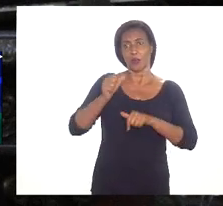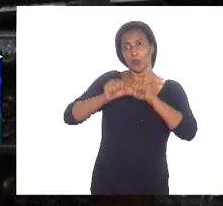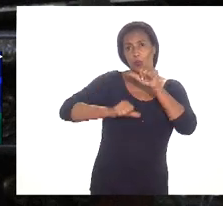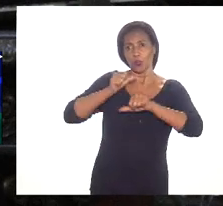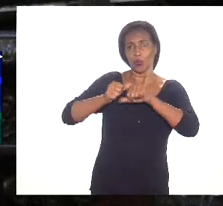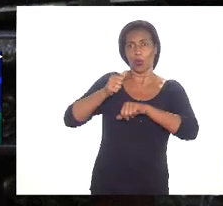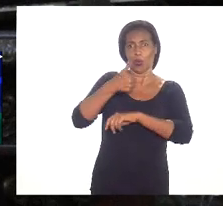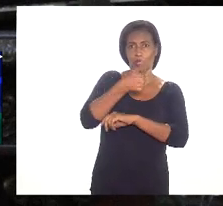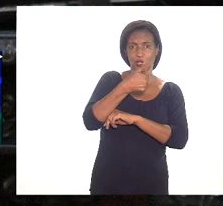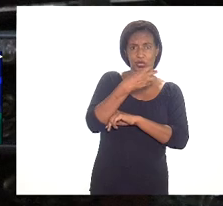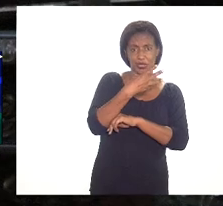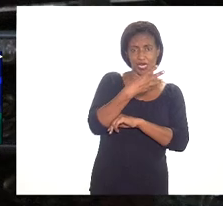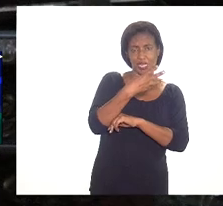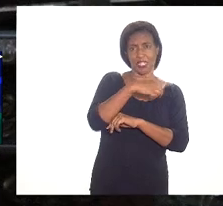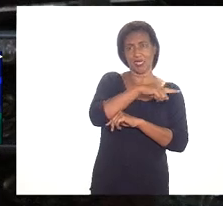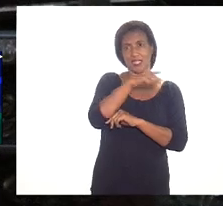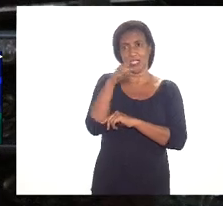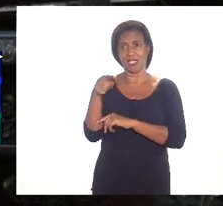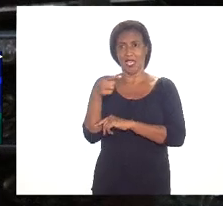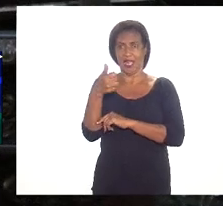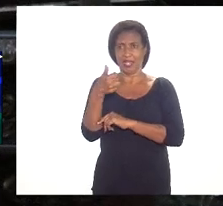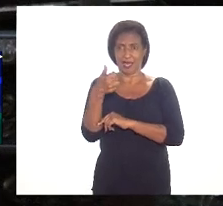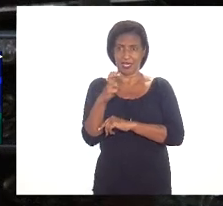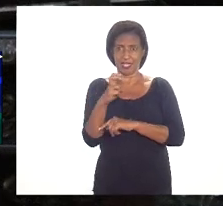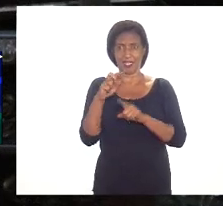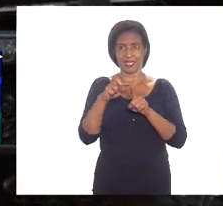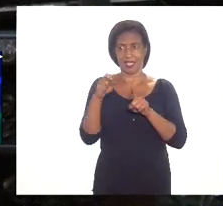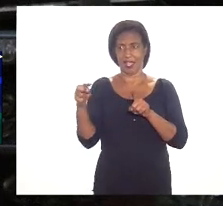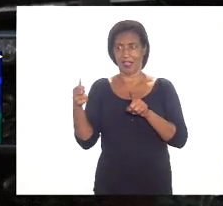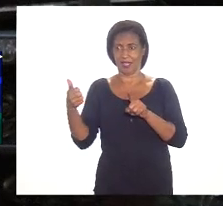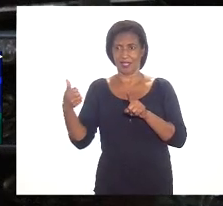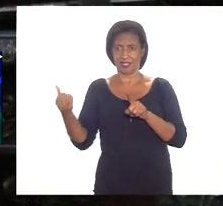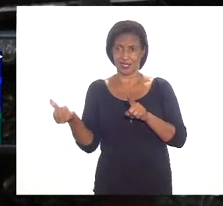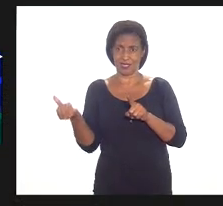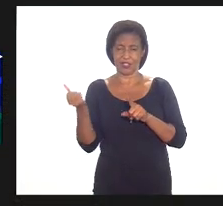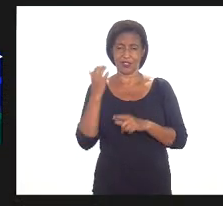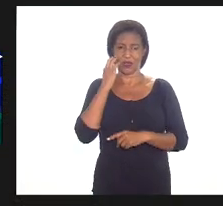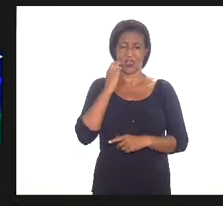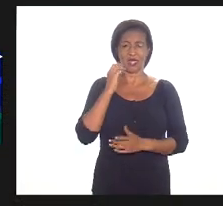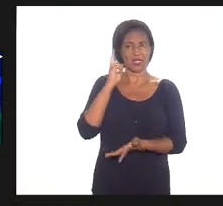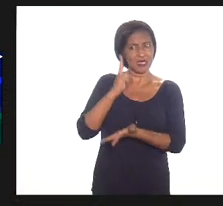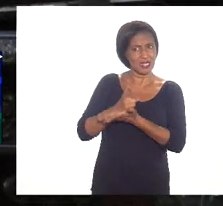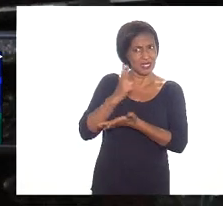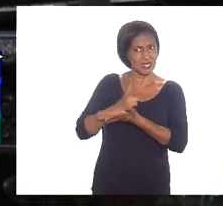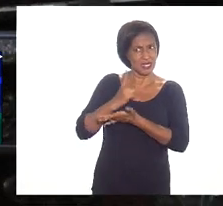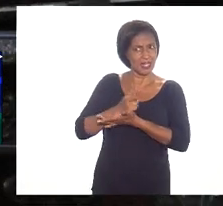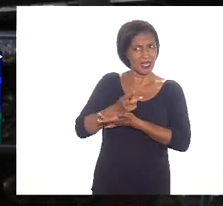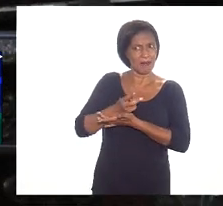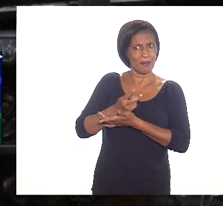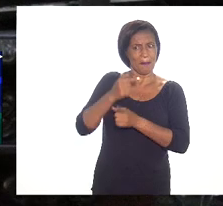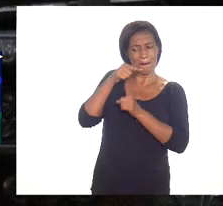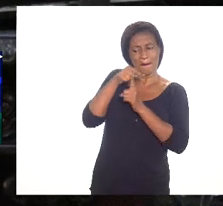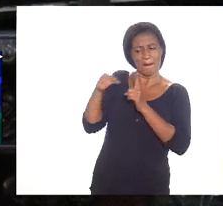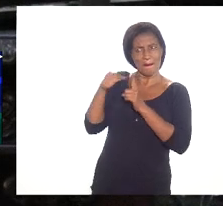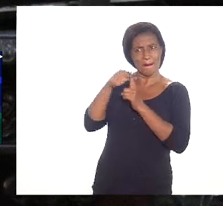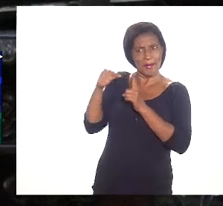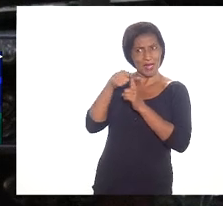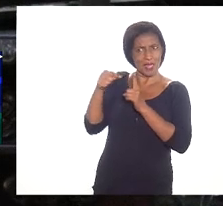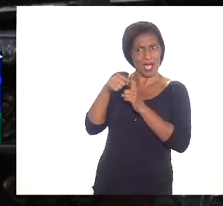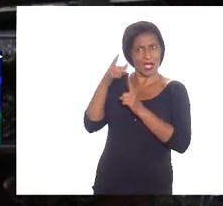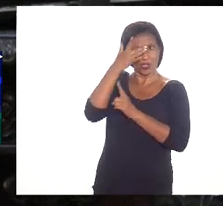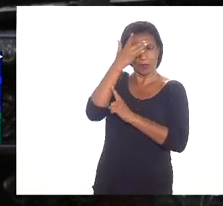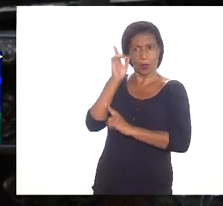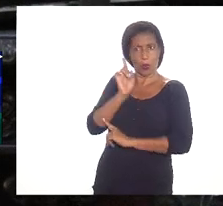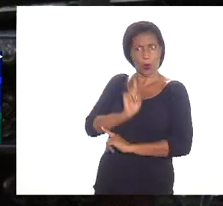horas já voltamos já passou ok ok e sempre semipresencial não significa que eu vou estar